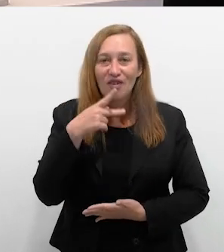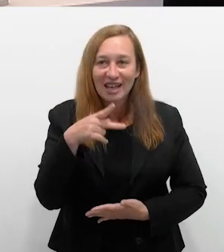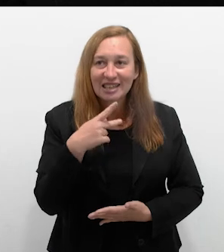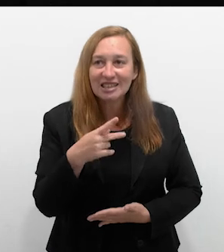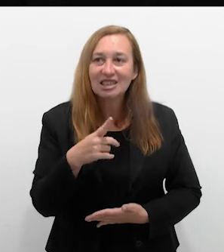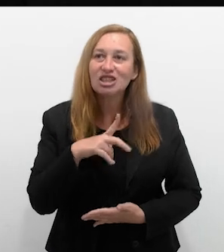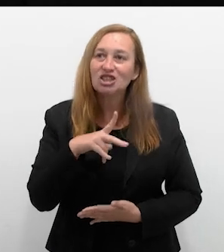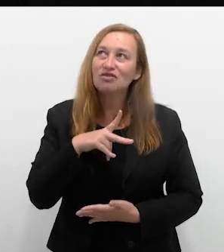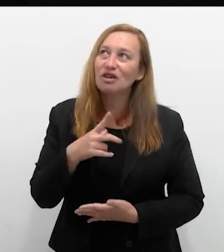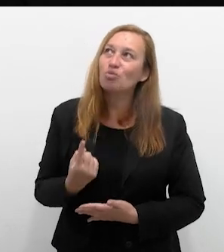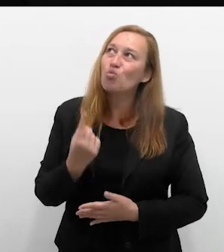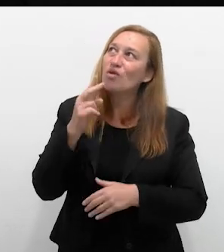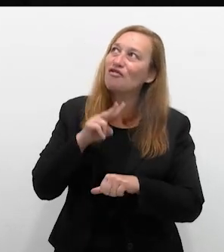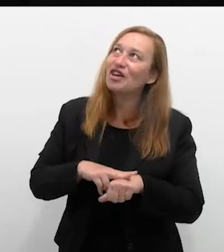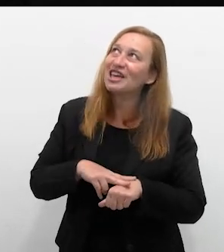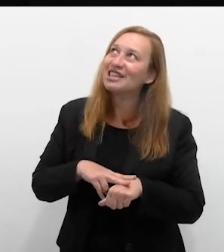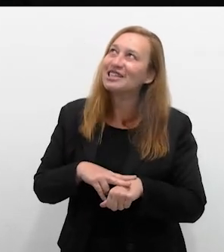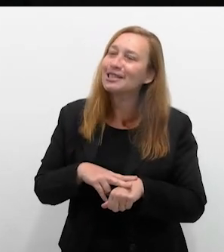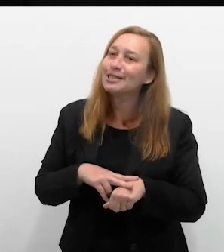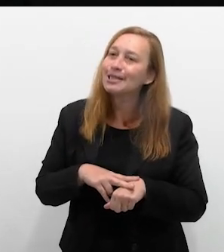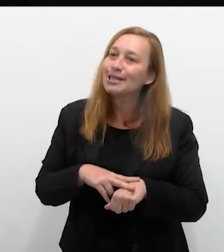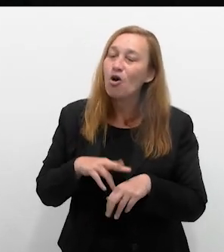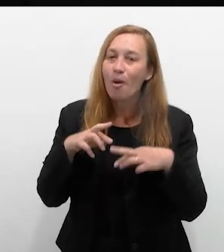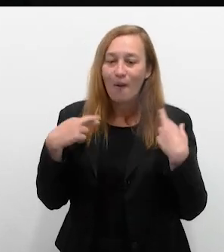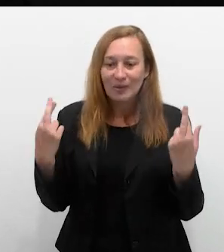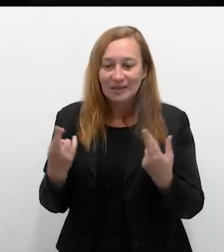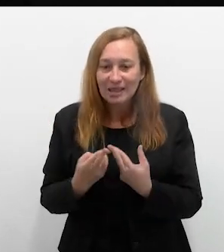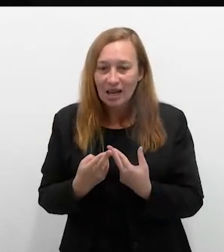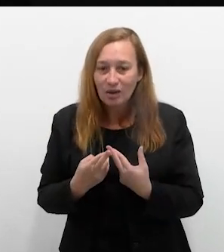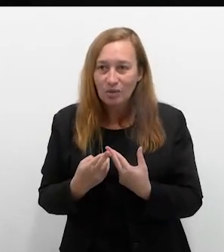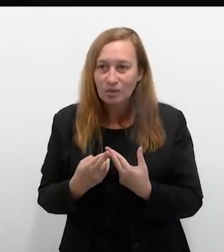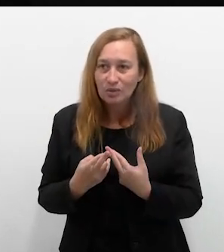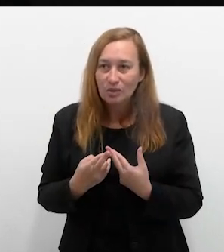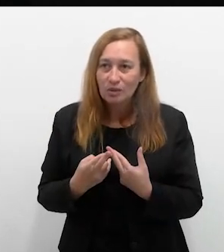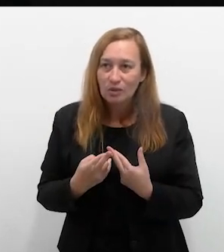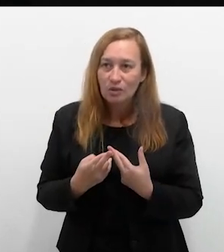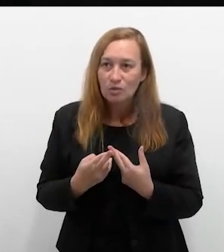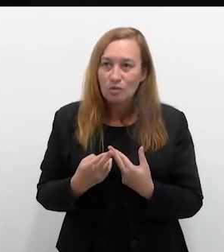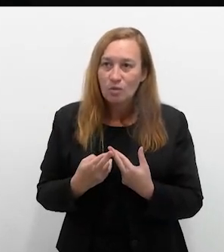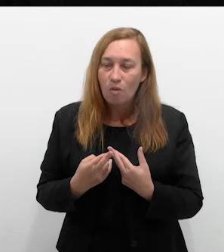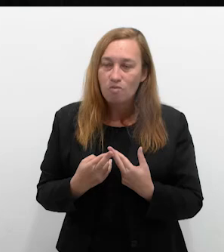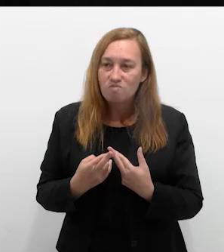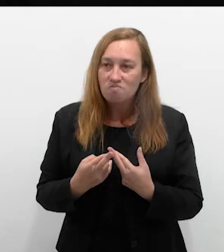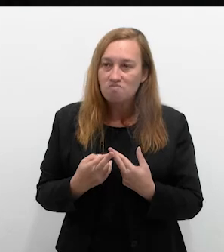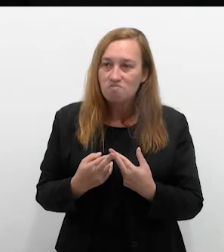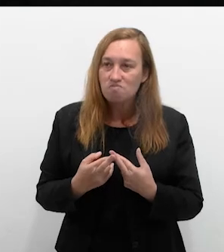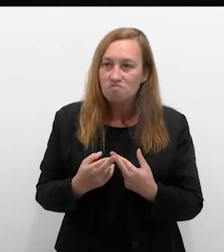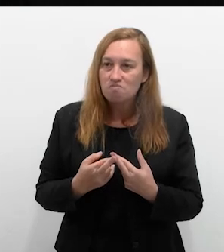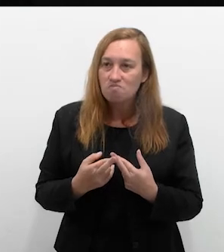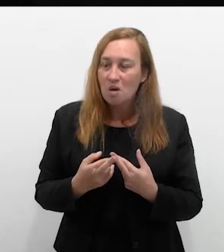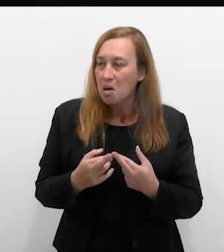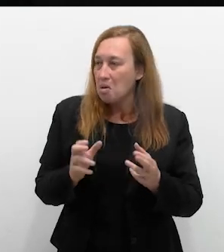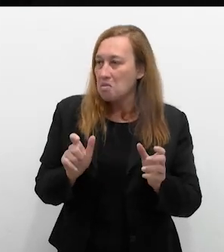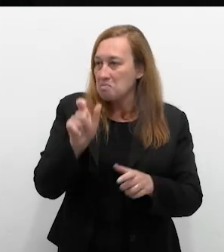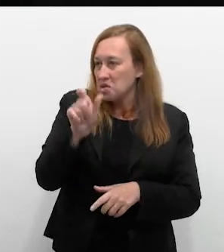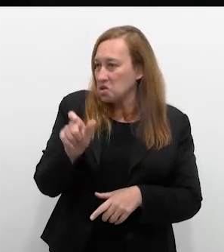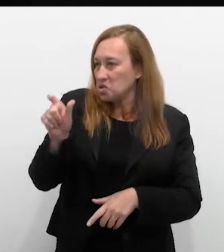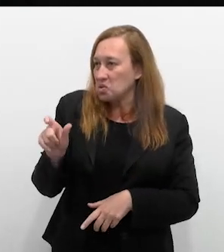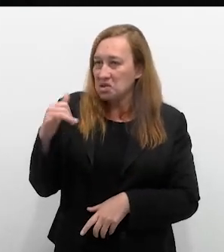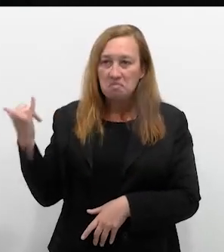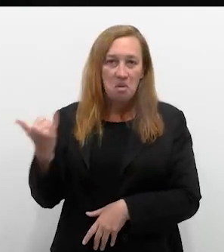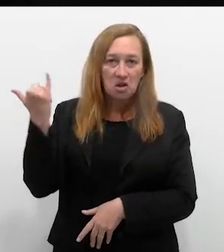só fazendo uma parte, nós tivemos uma vez uma reunião com os managers